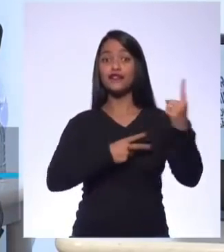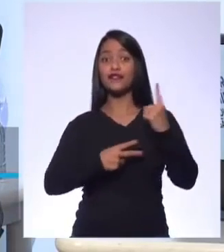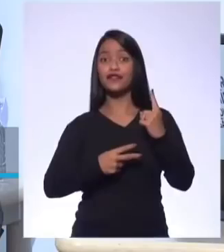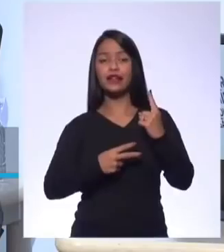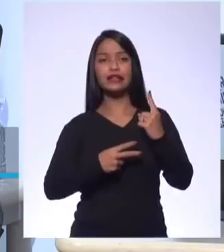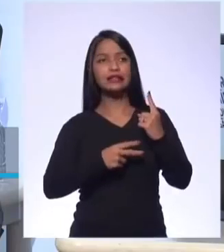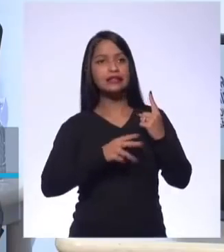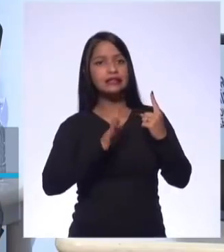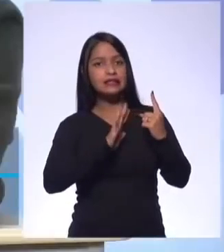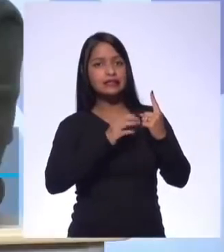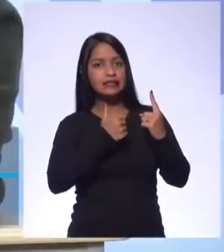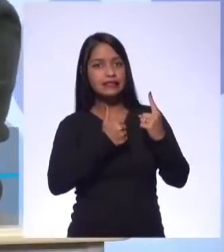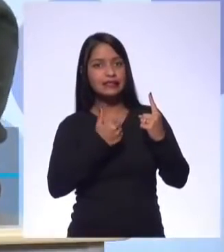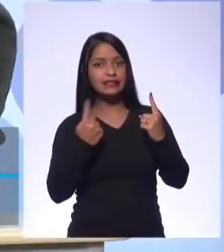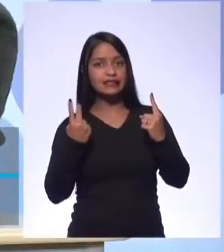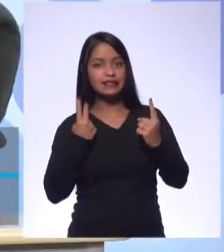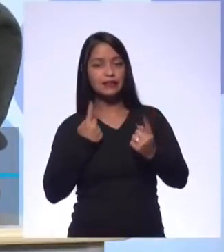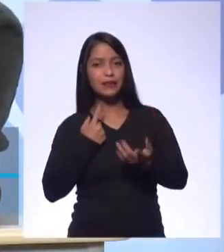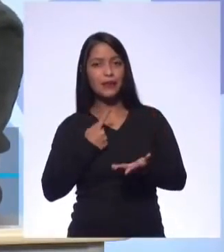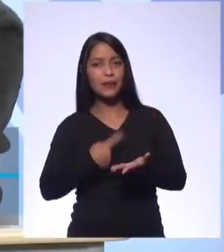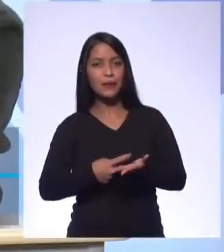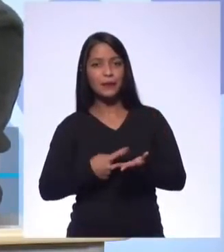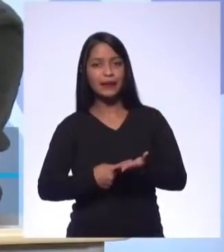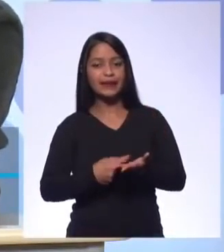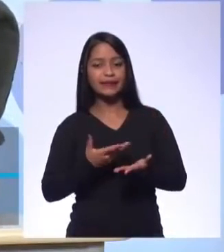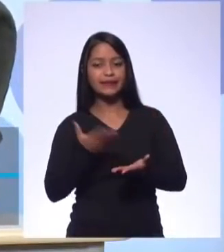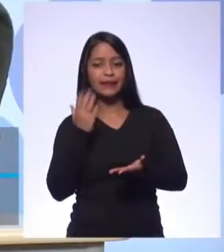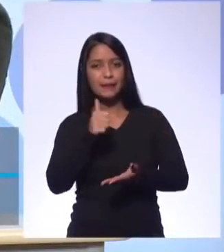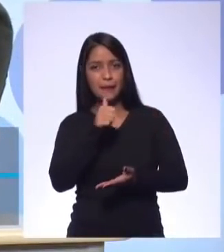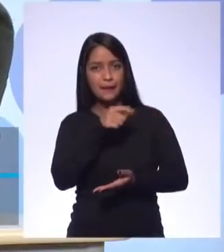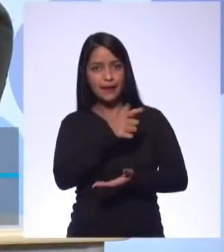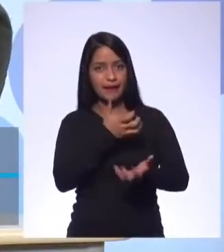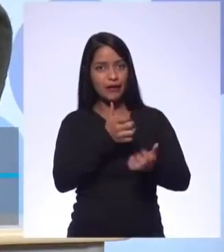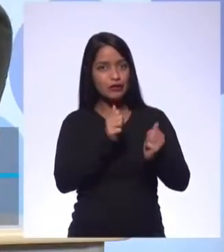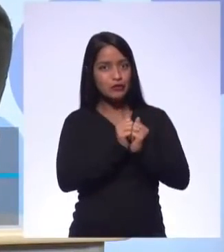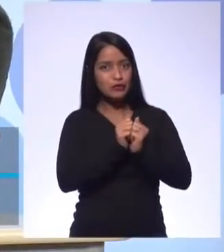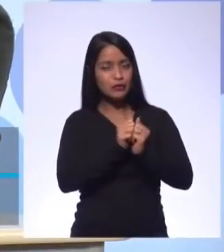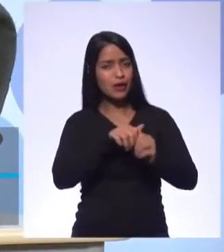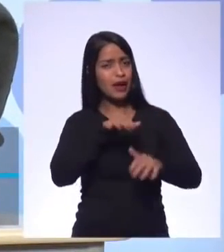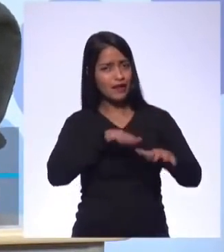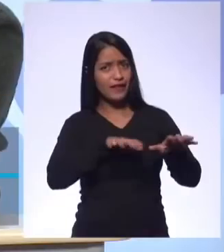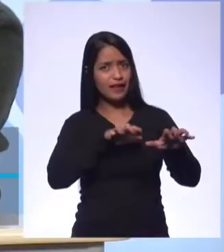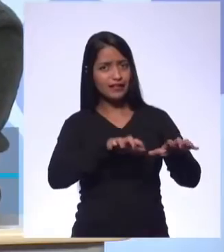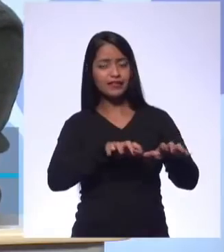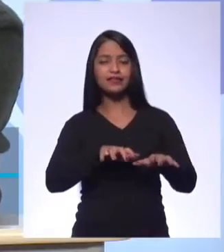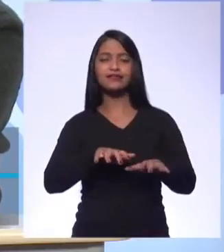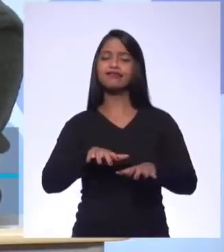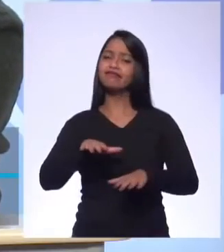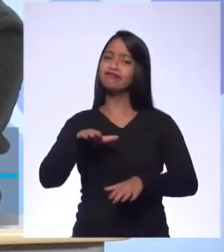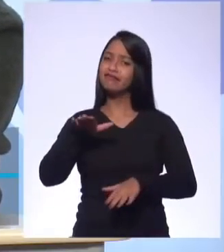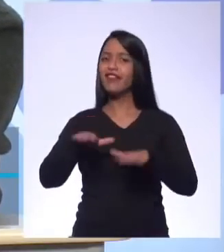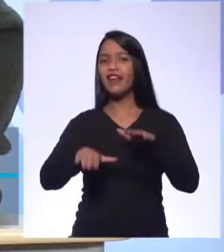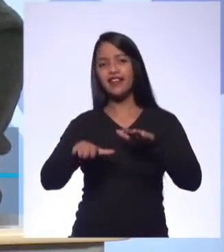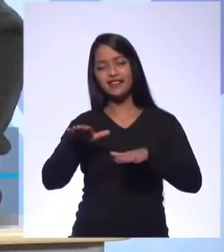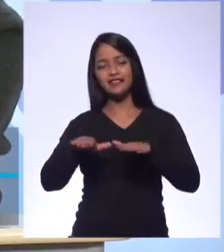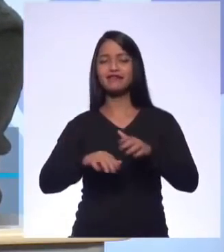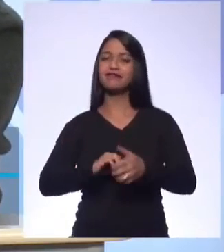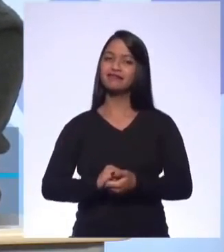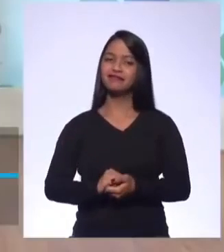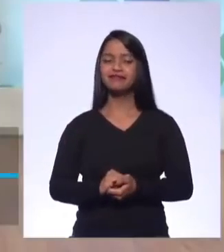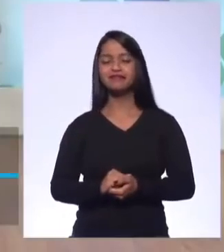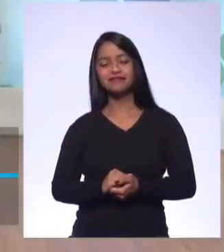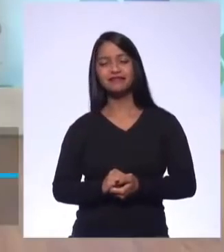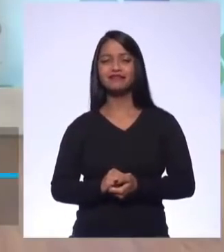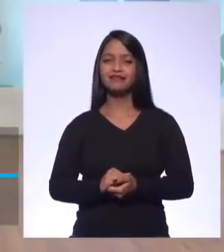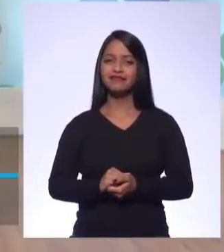beber alguma coisa mais tarde. O senhor gostaria de ir? Não é assim, às vezes? Às vezes, nem todos fazem isso daí, né? Tem um sem Às vezes noção. muda,